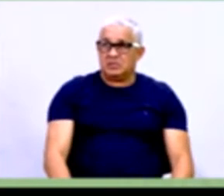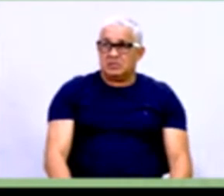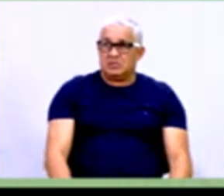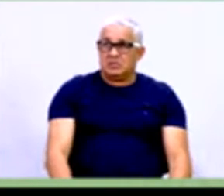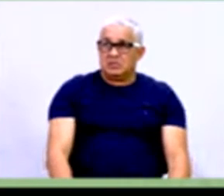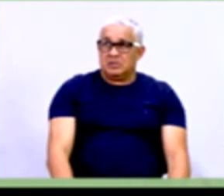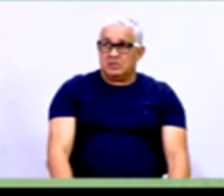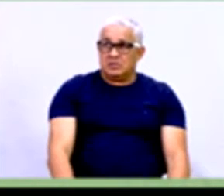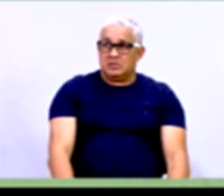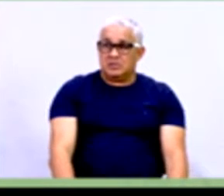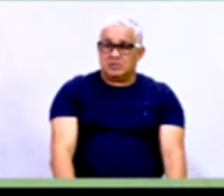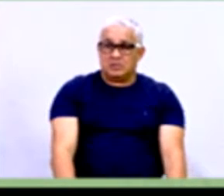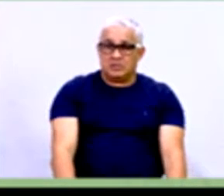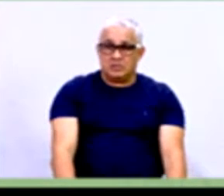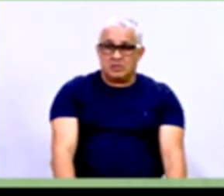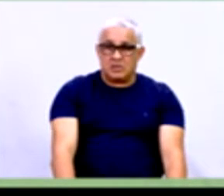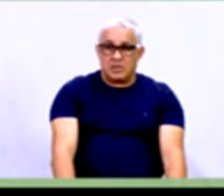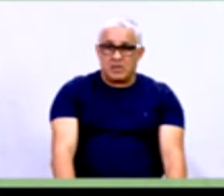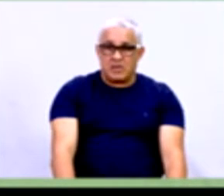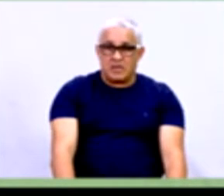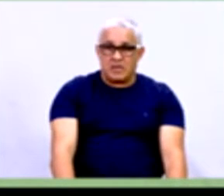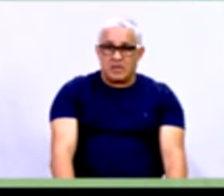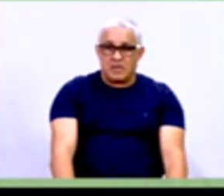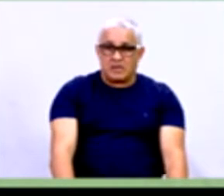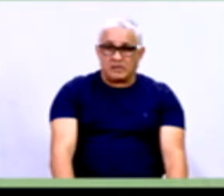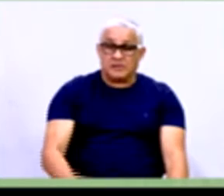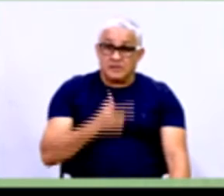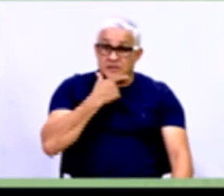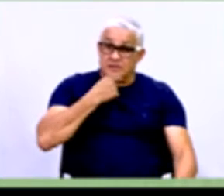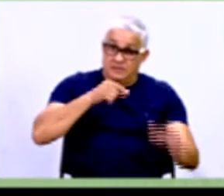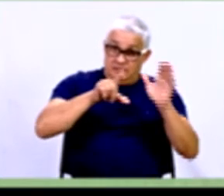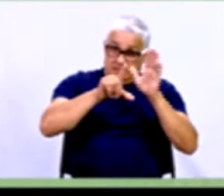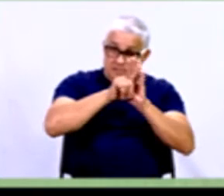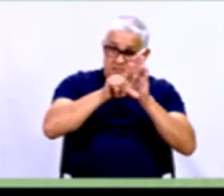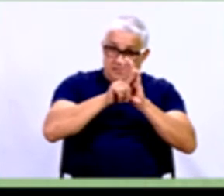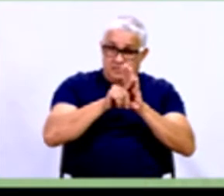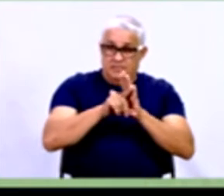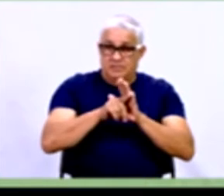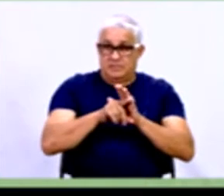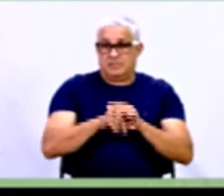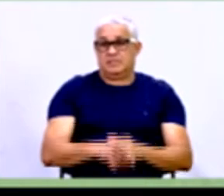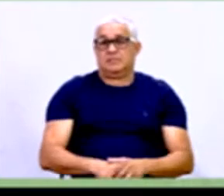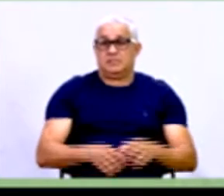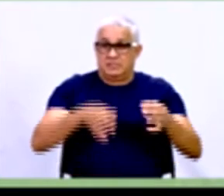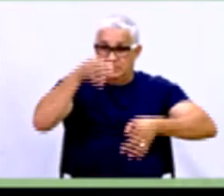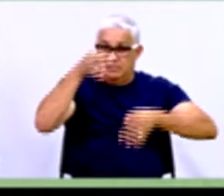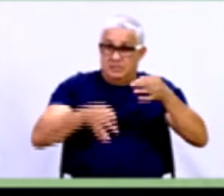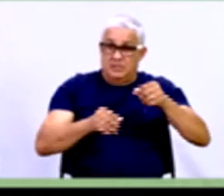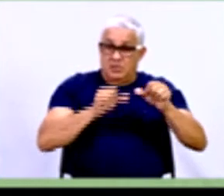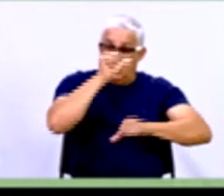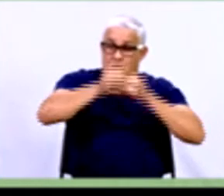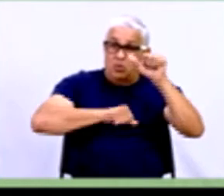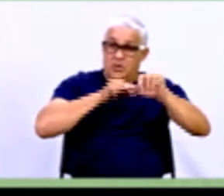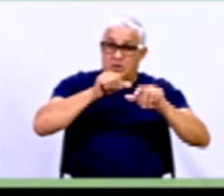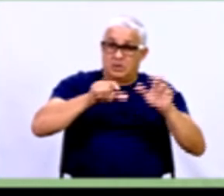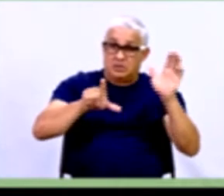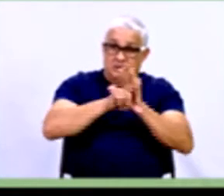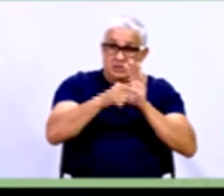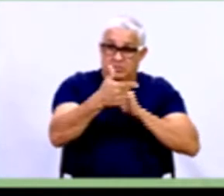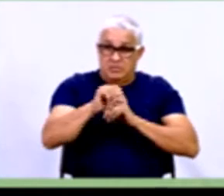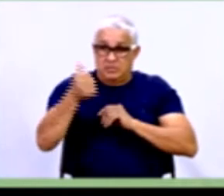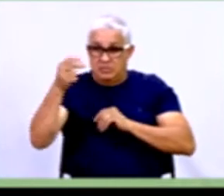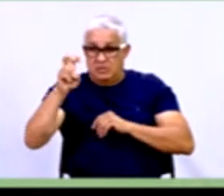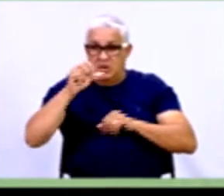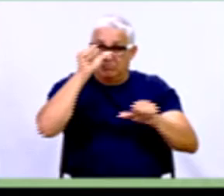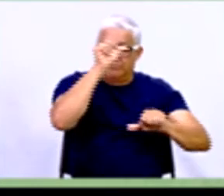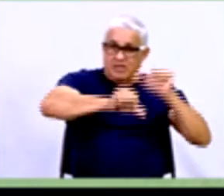Interessante. O legislador, a lei, ela sofreu uma série de mudanças em 2015. E,